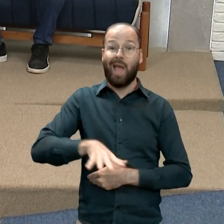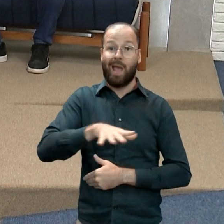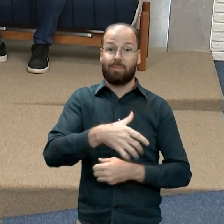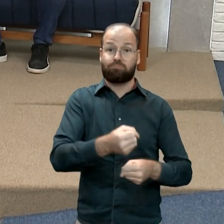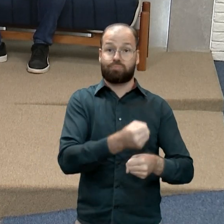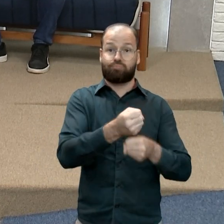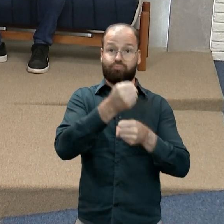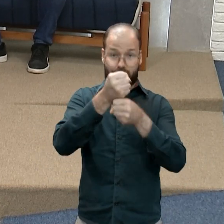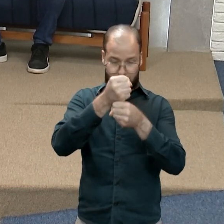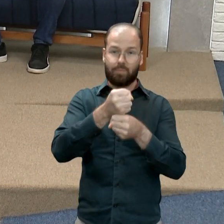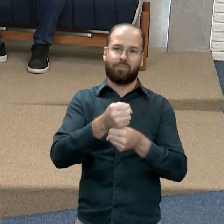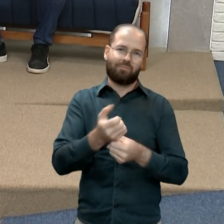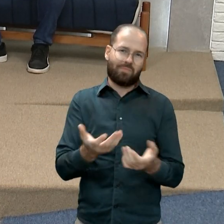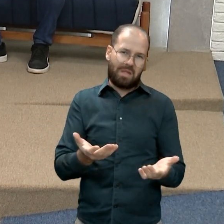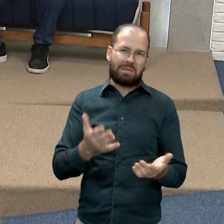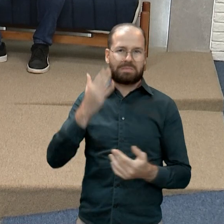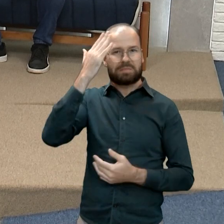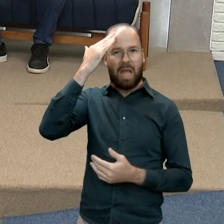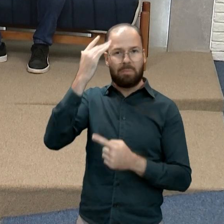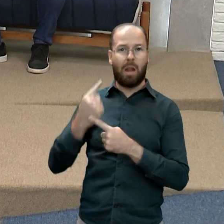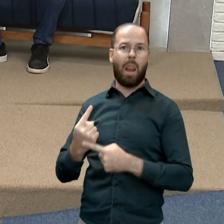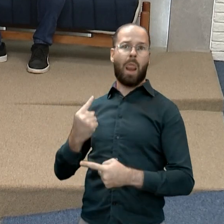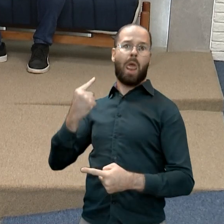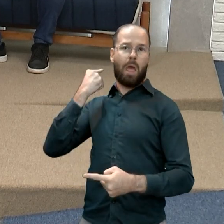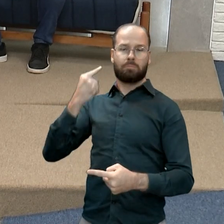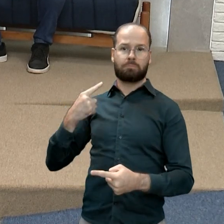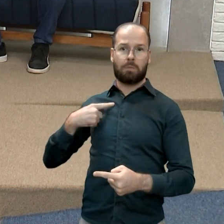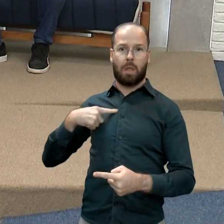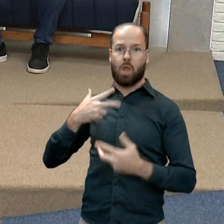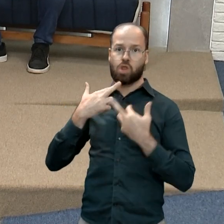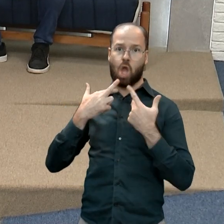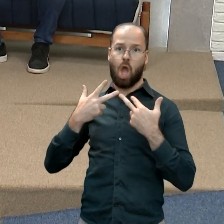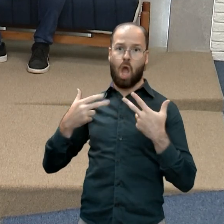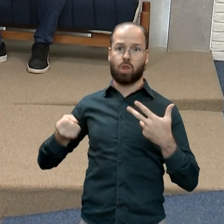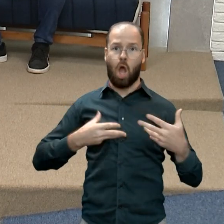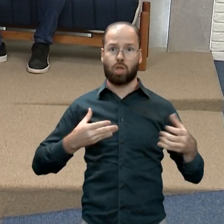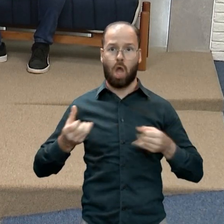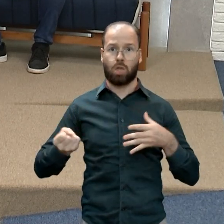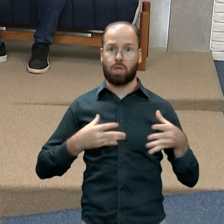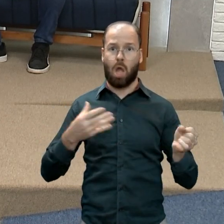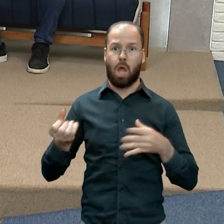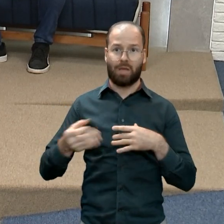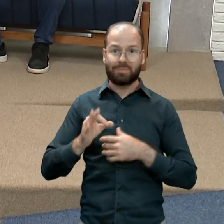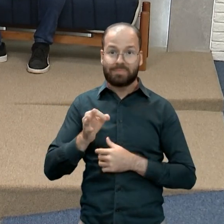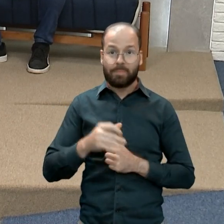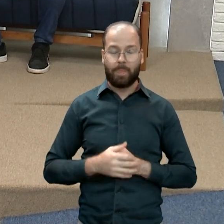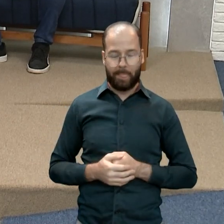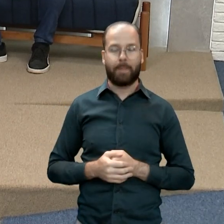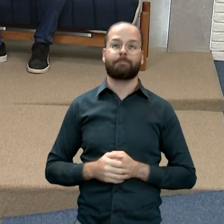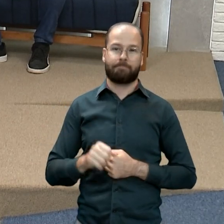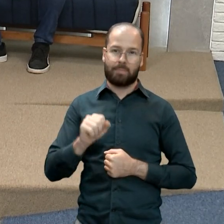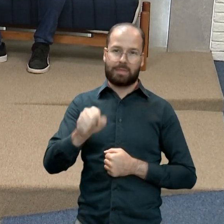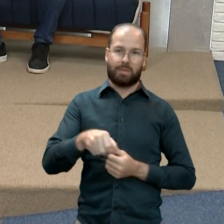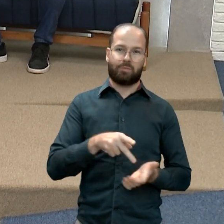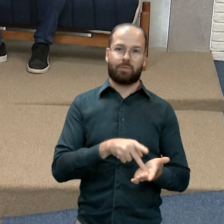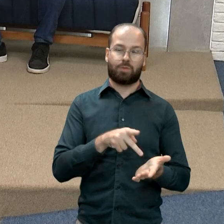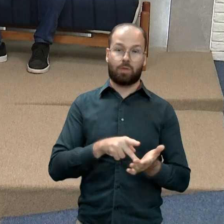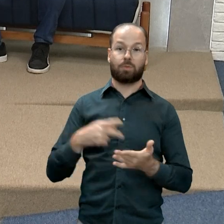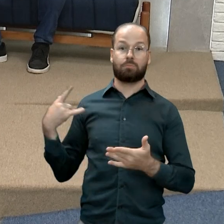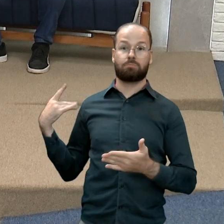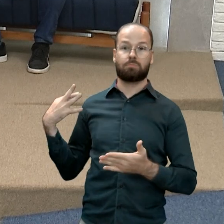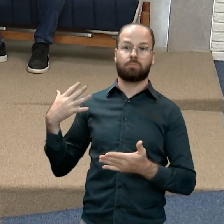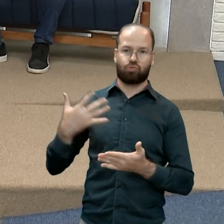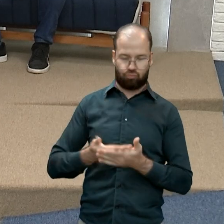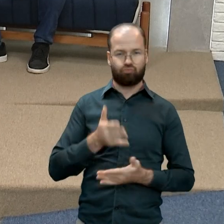verdade, desde que se iniciou, são tantas, né, professora? É verdade. Muitas inovações nos últimos anos vieram